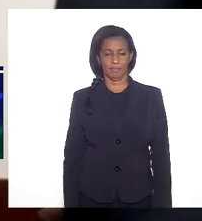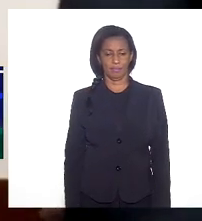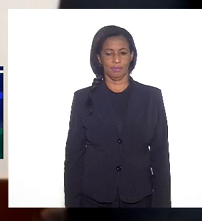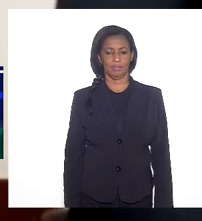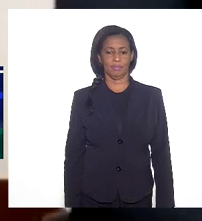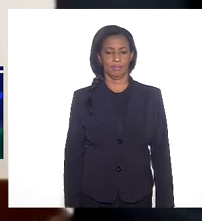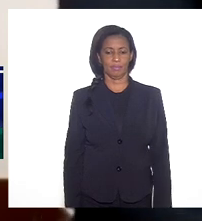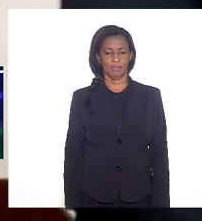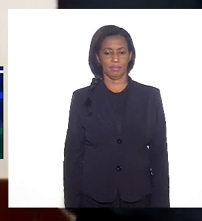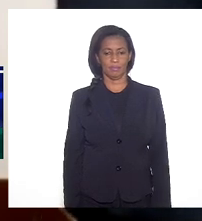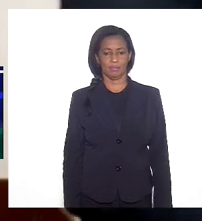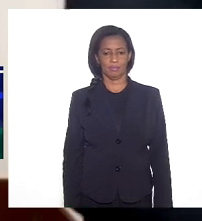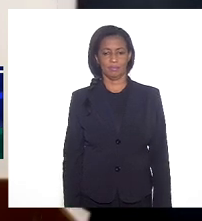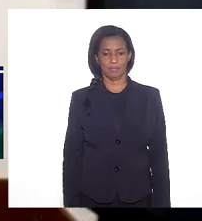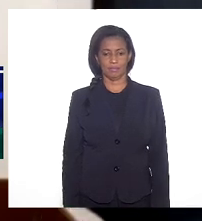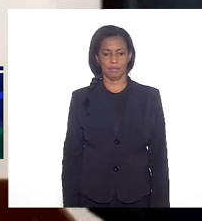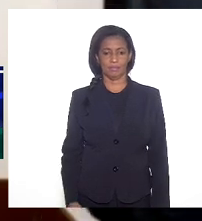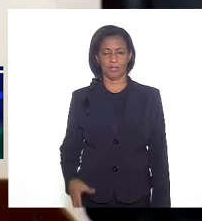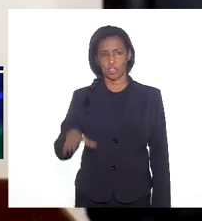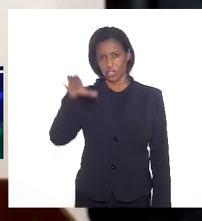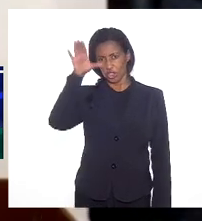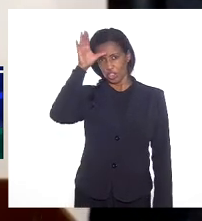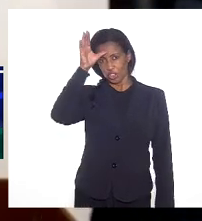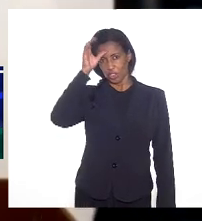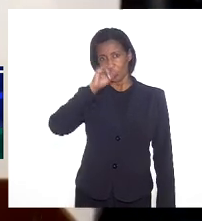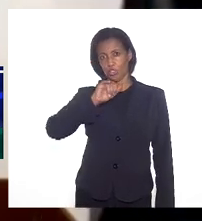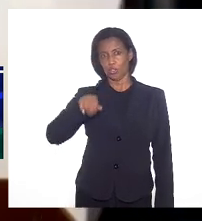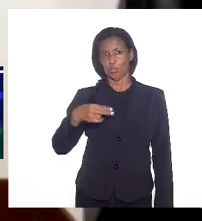sim deputado Atia Ju